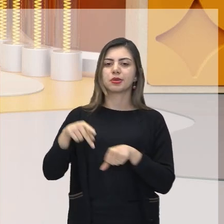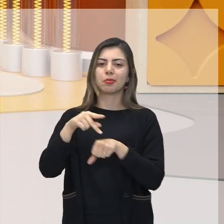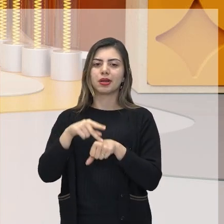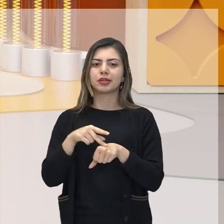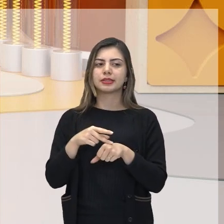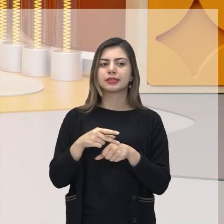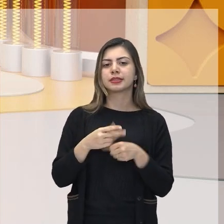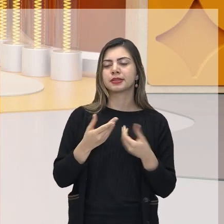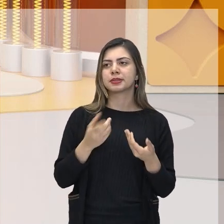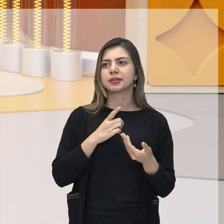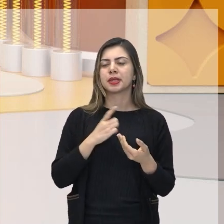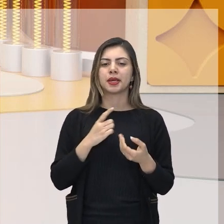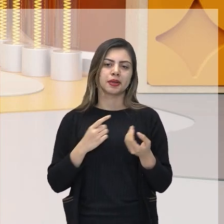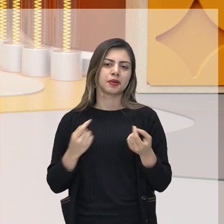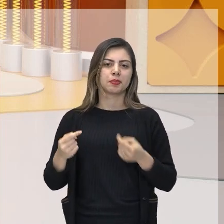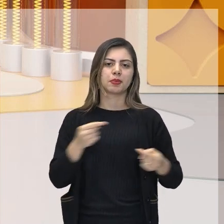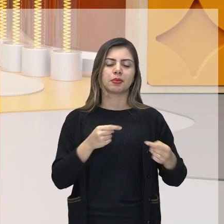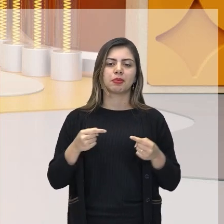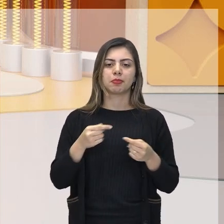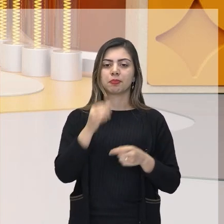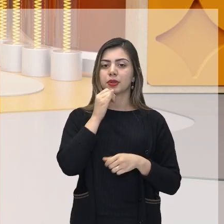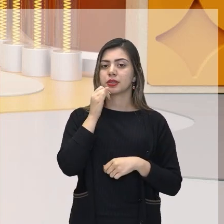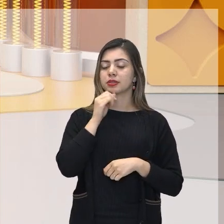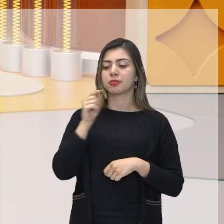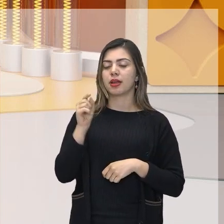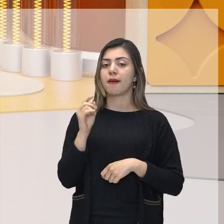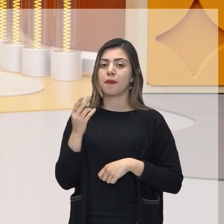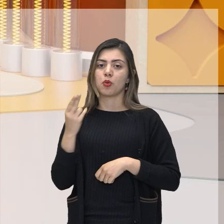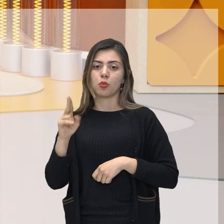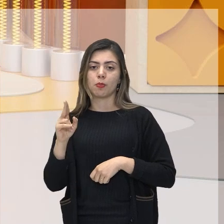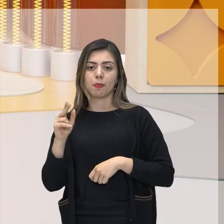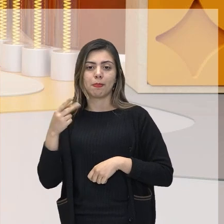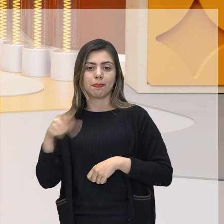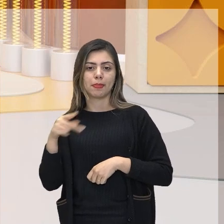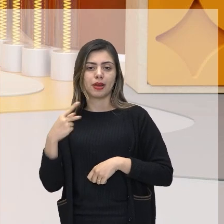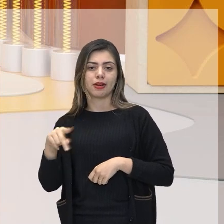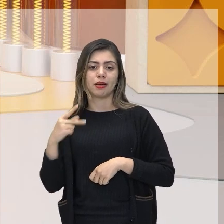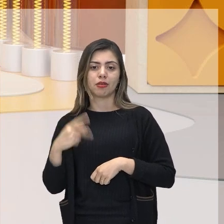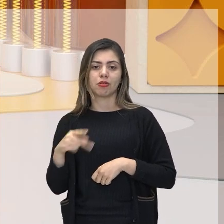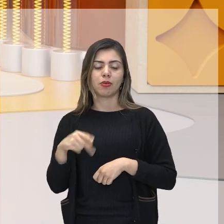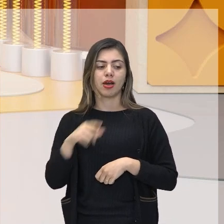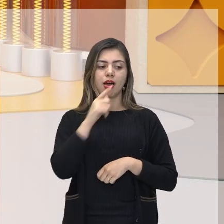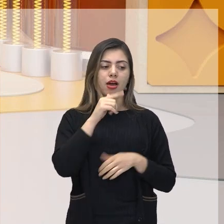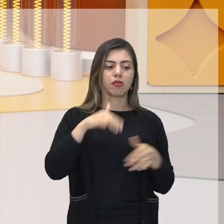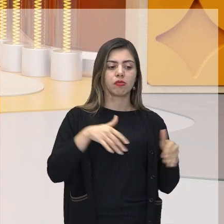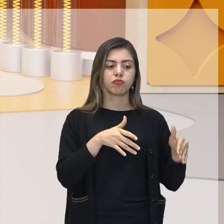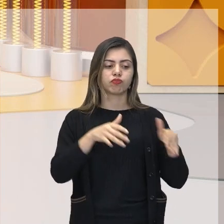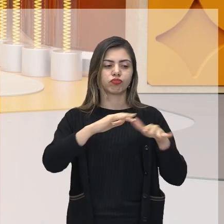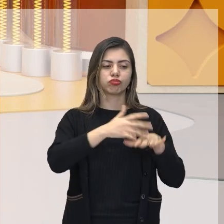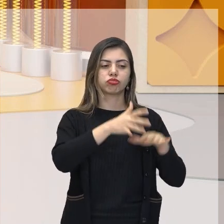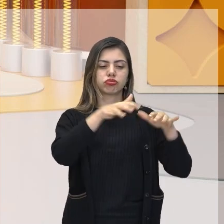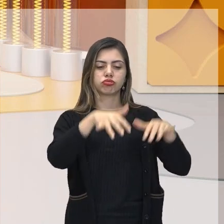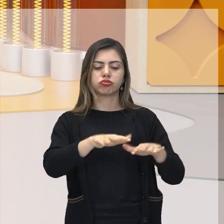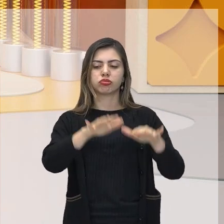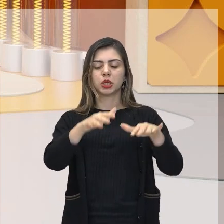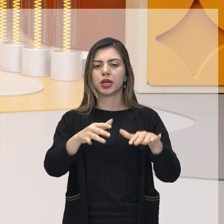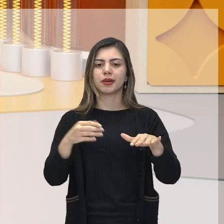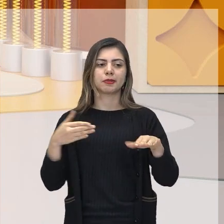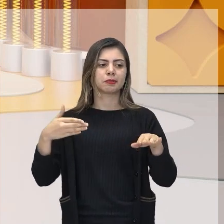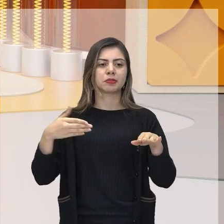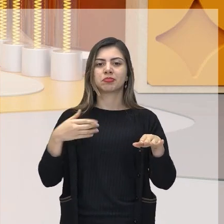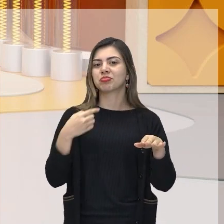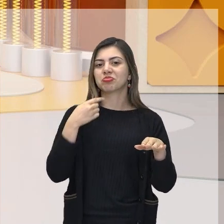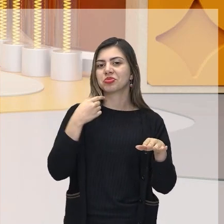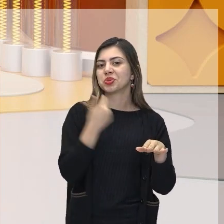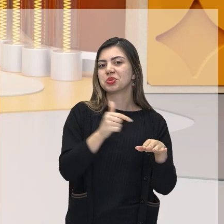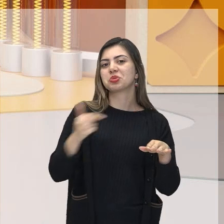Vamos imaginar um pouquinho, tá, gente? O Paraguai era um país que não tinha acesso ao mar. Então ficava meio isolado em relação